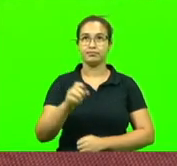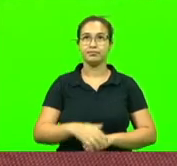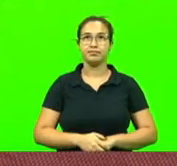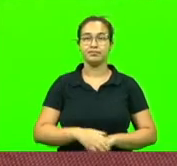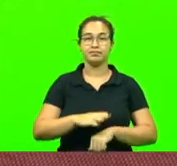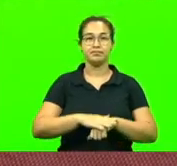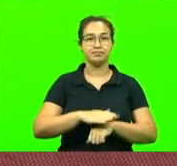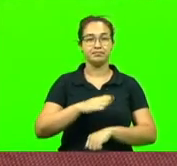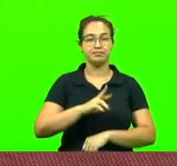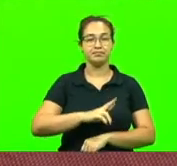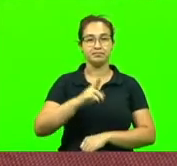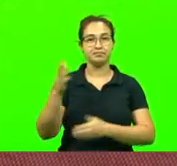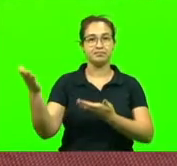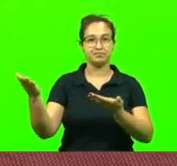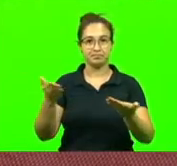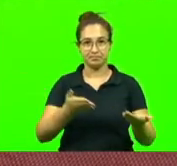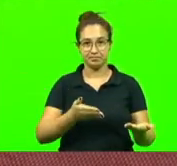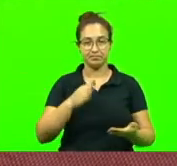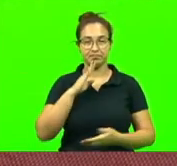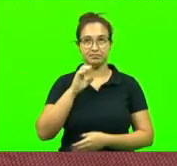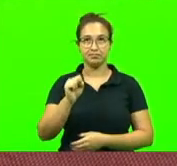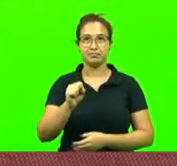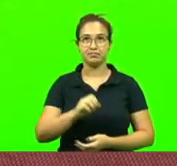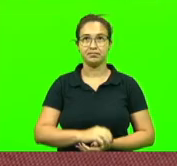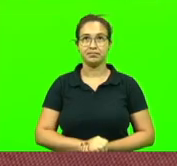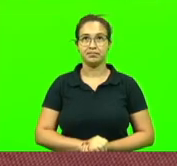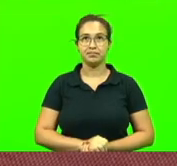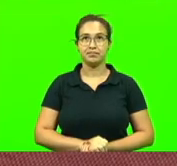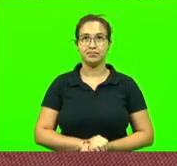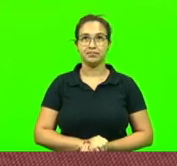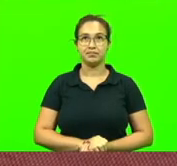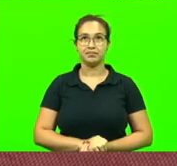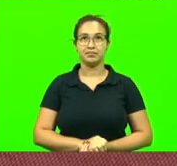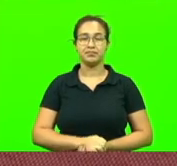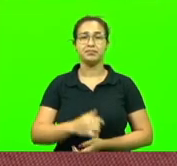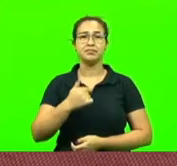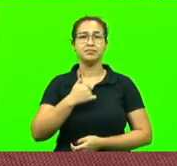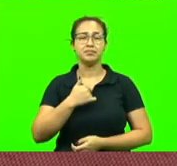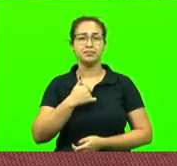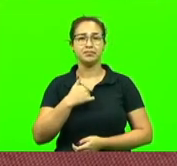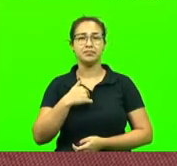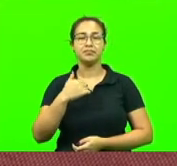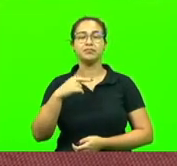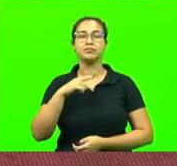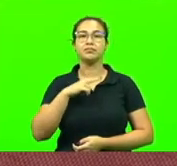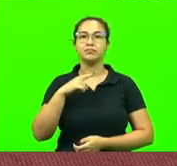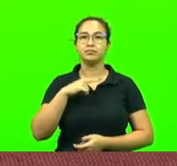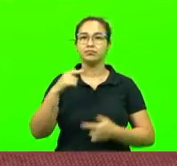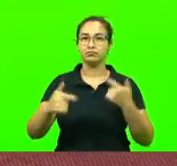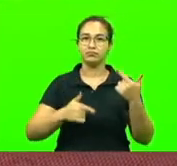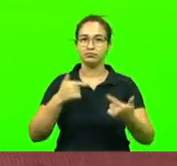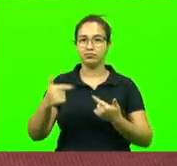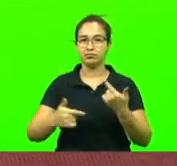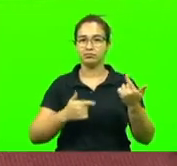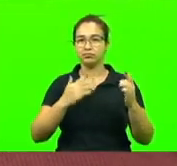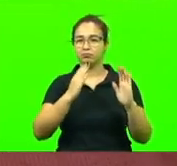deputado da indicação, deputado Bruno. Senhor presidente, eu tenho um trabalho de fiscalização de obras